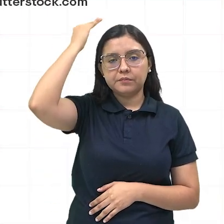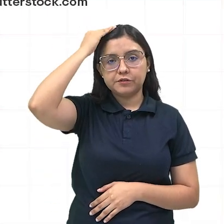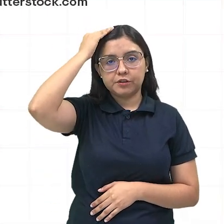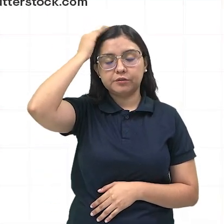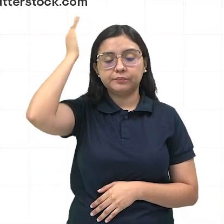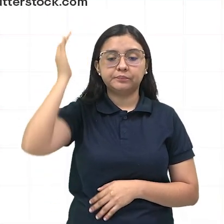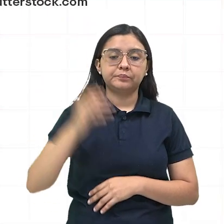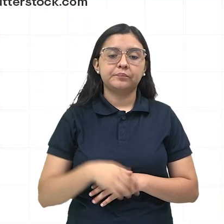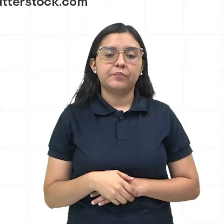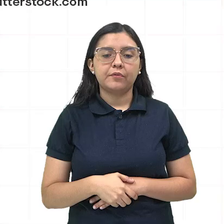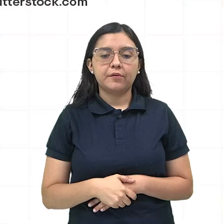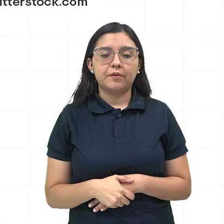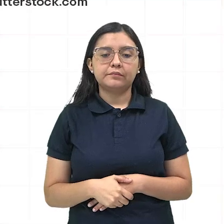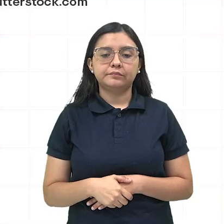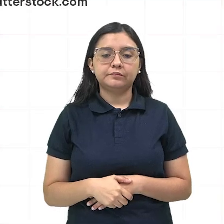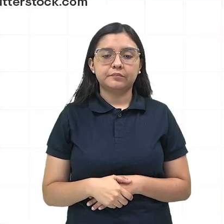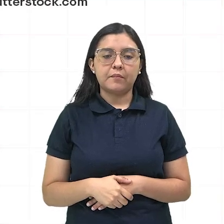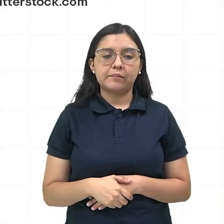Que